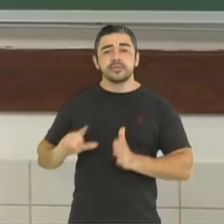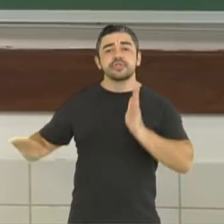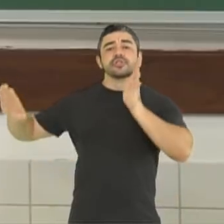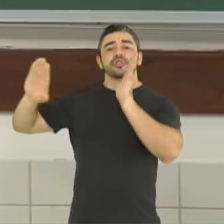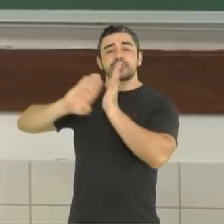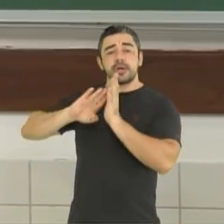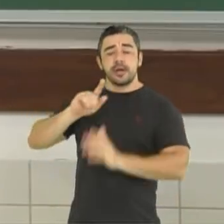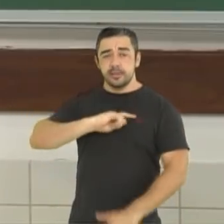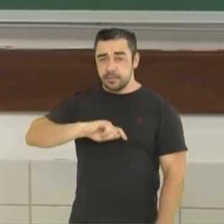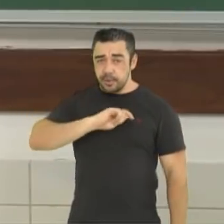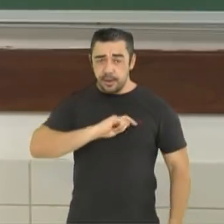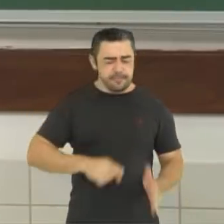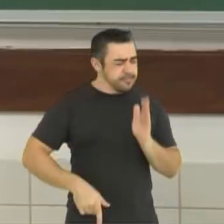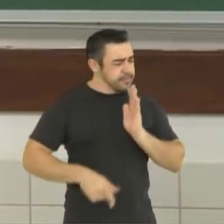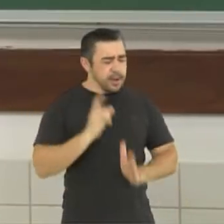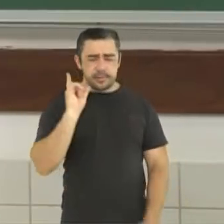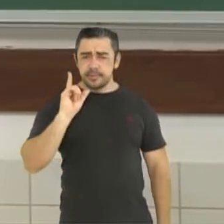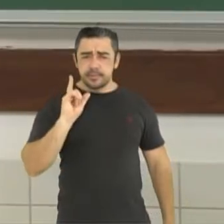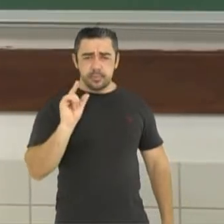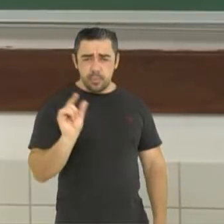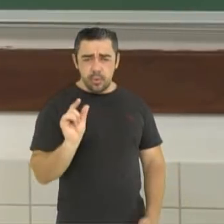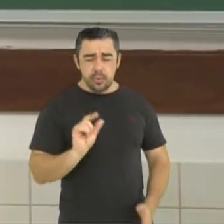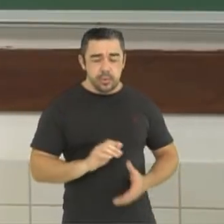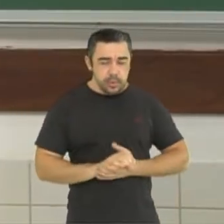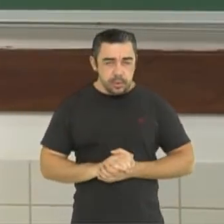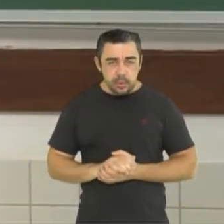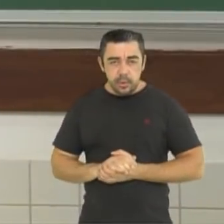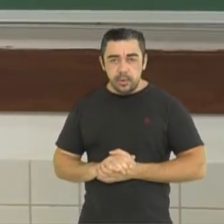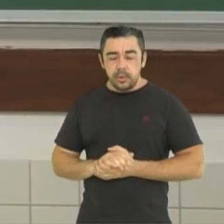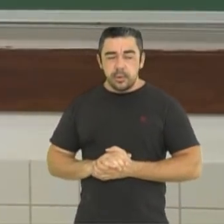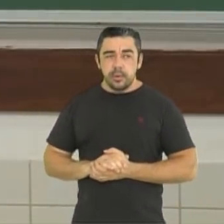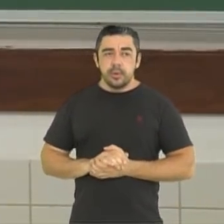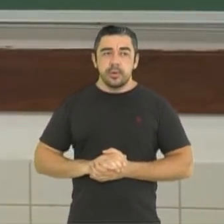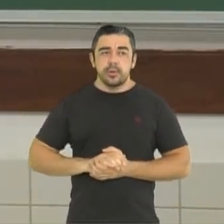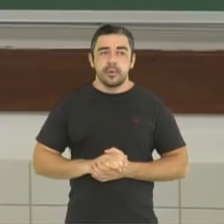lá. Antes, um pouquinho antes, ok?